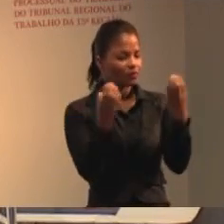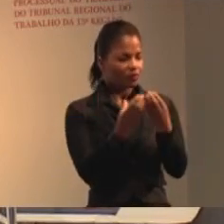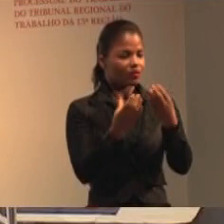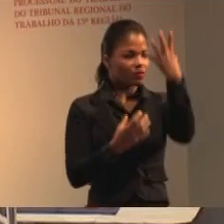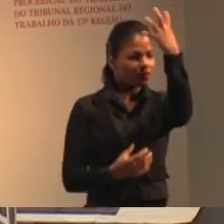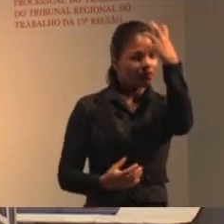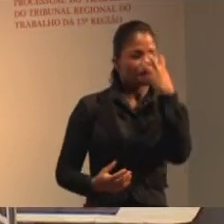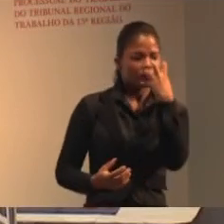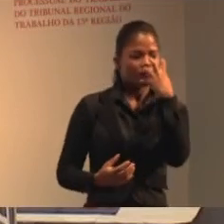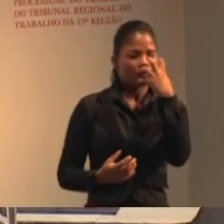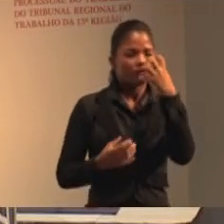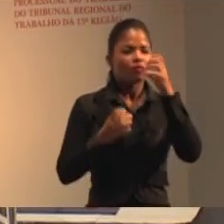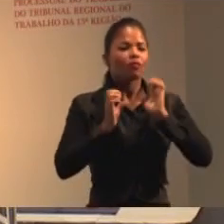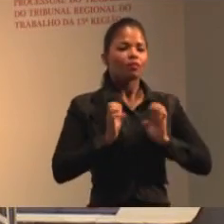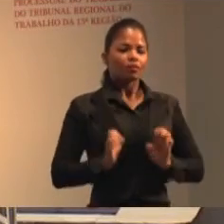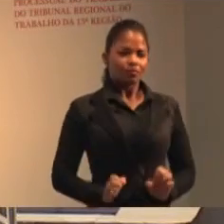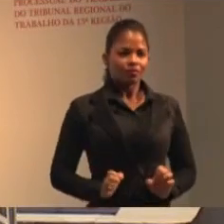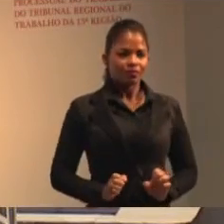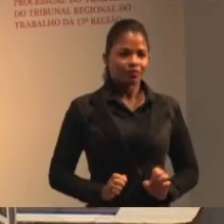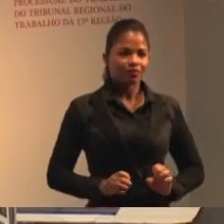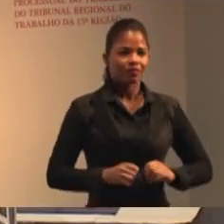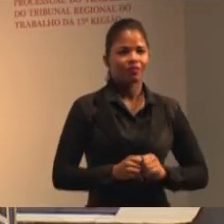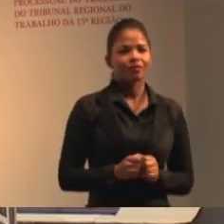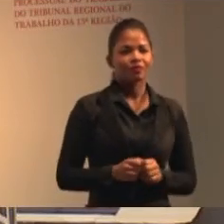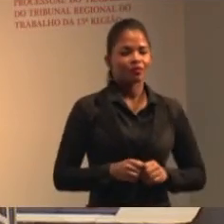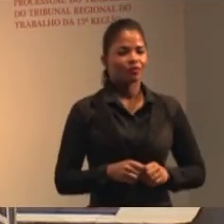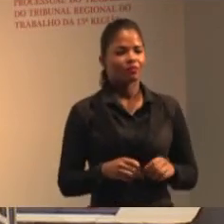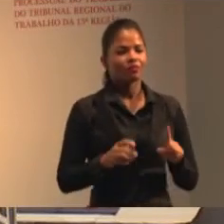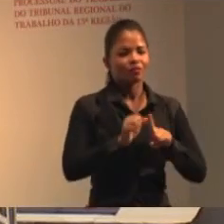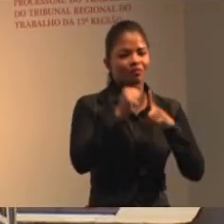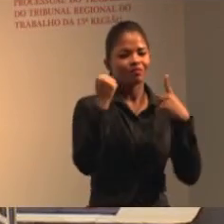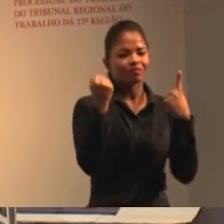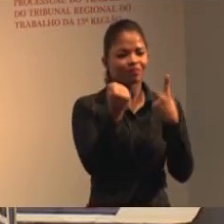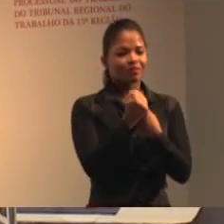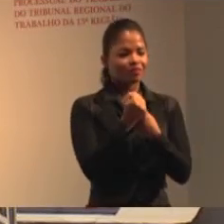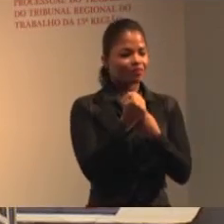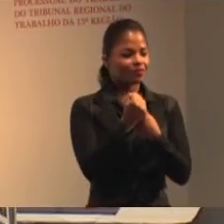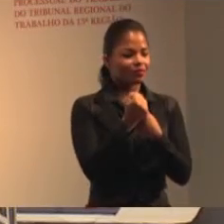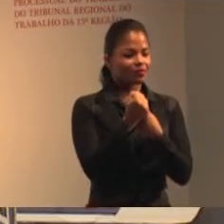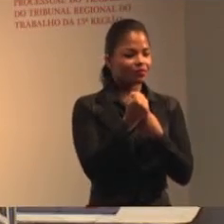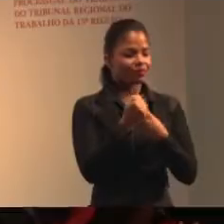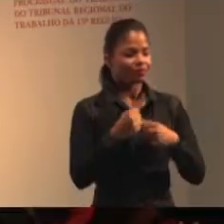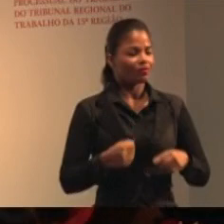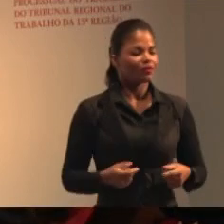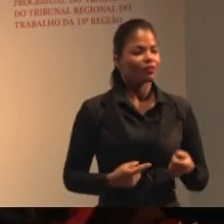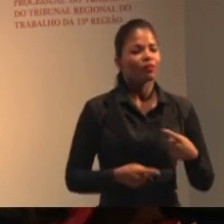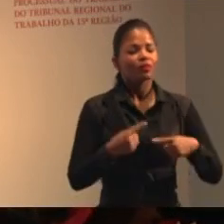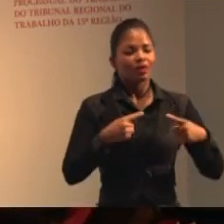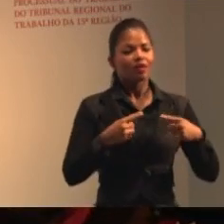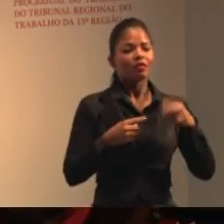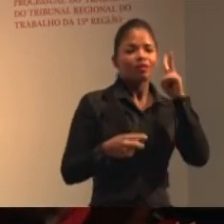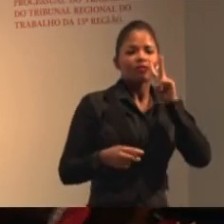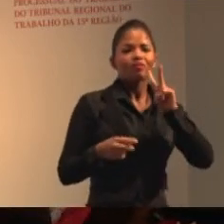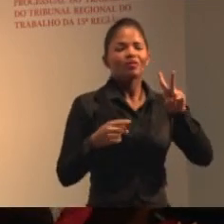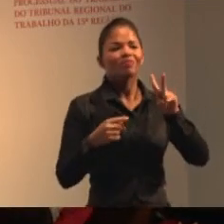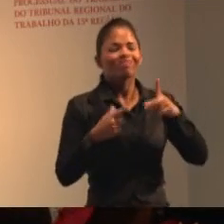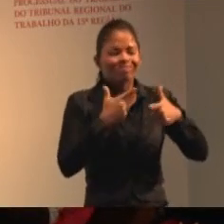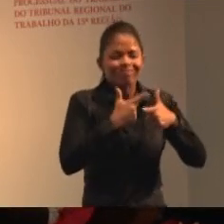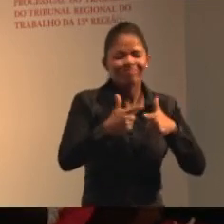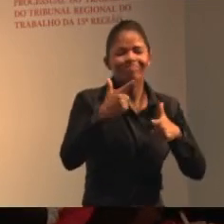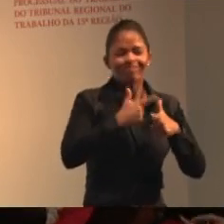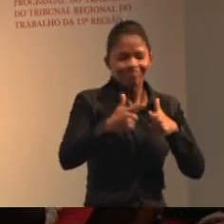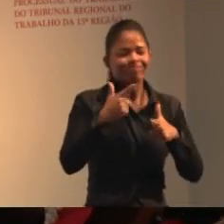sério, ético e empenhado no bem-estar social. Ao contrário, o que vemos é uma crise